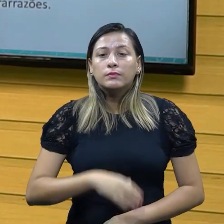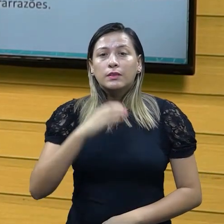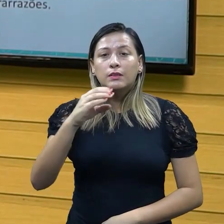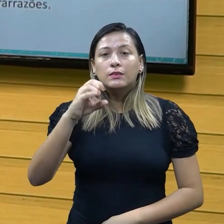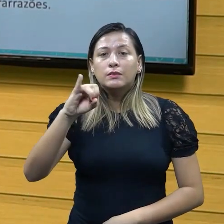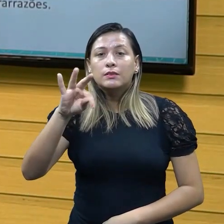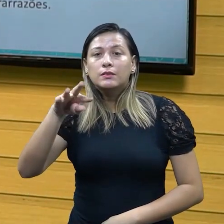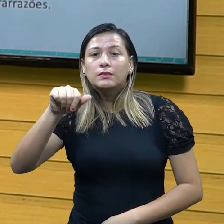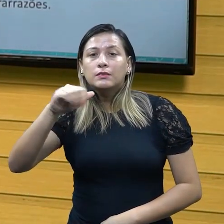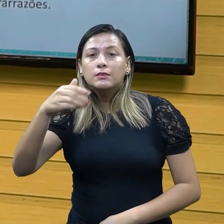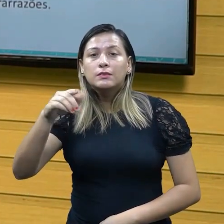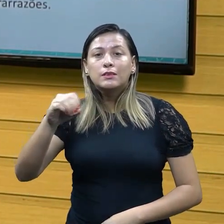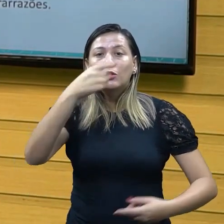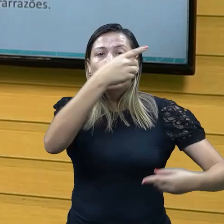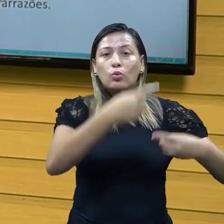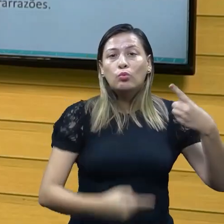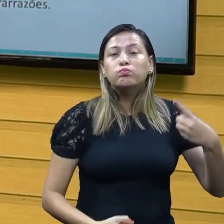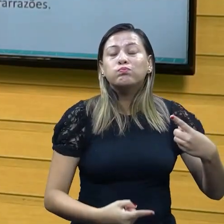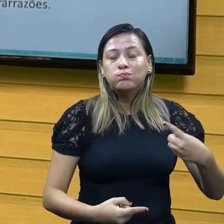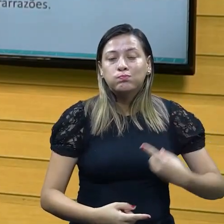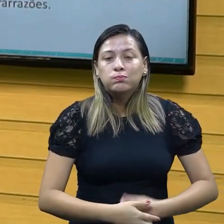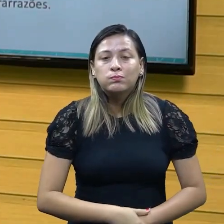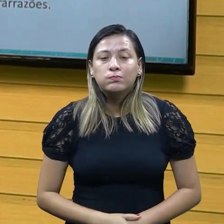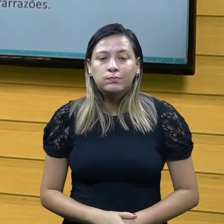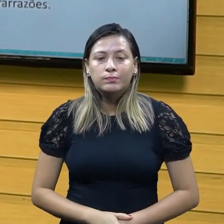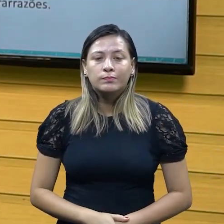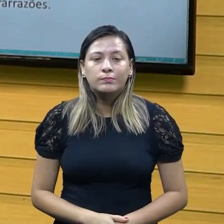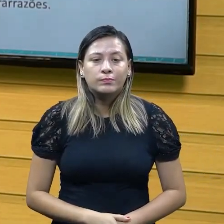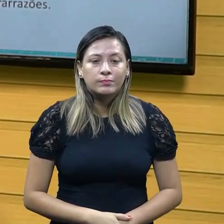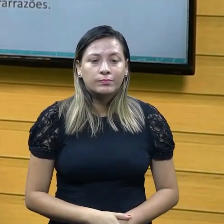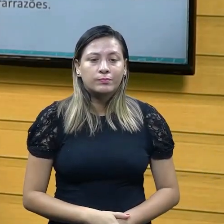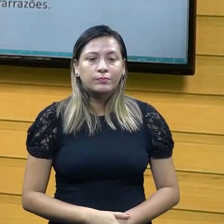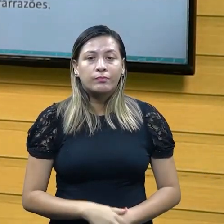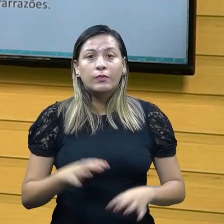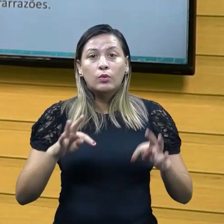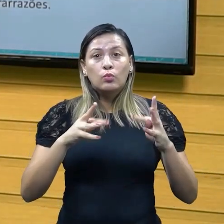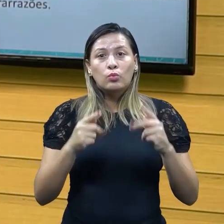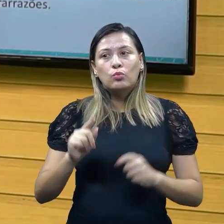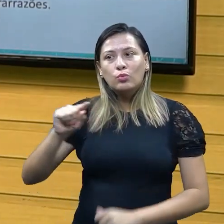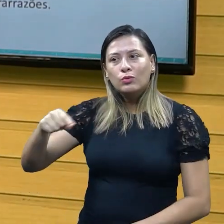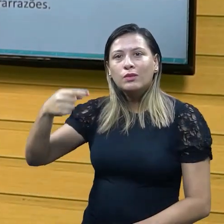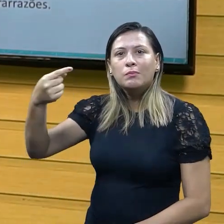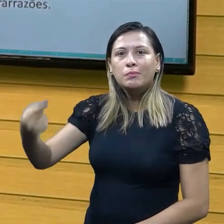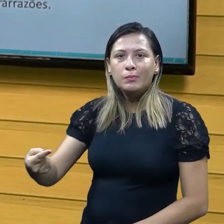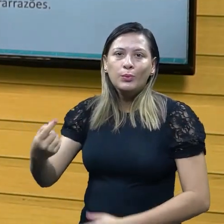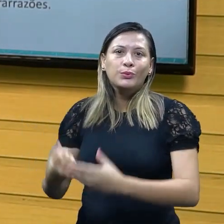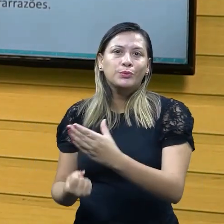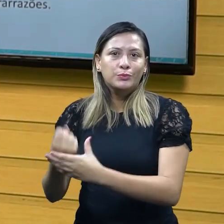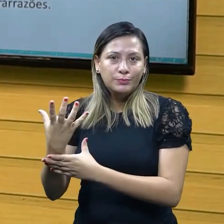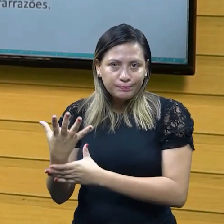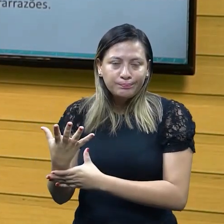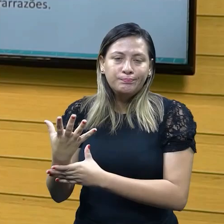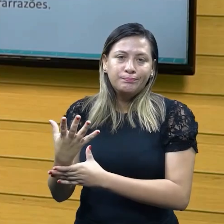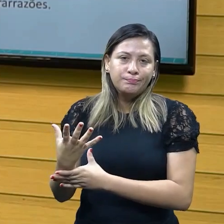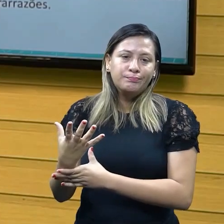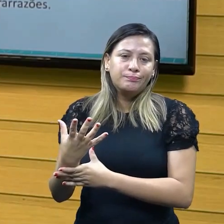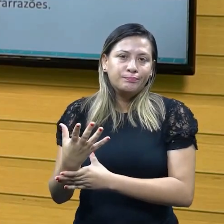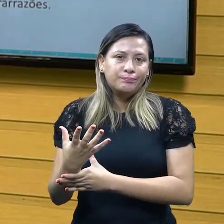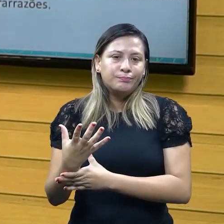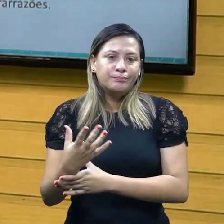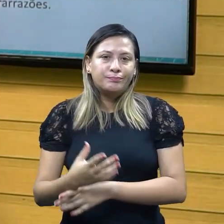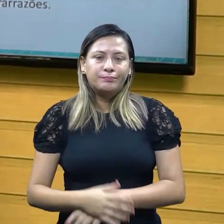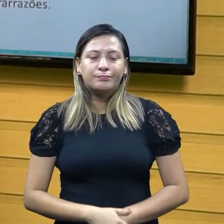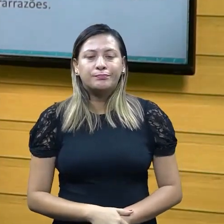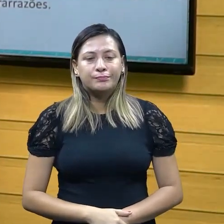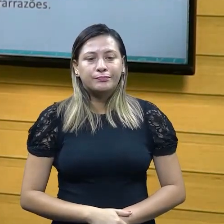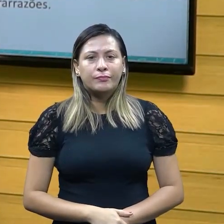Você vai ter ela decretada nula, nulidade da citação. Então, tudo que vier posterior, tá? Não tem efeito.